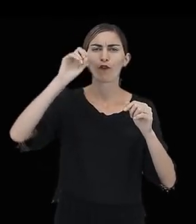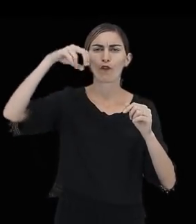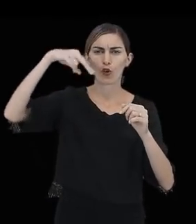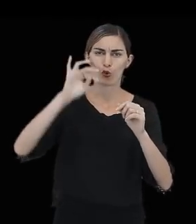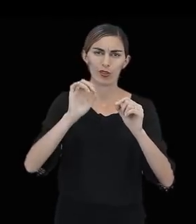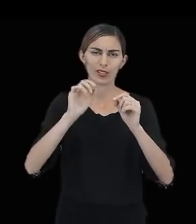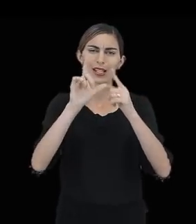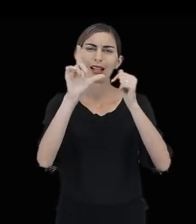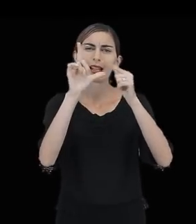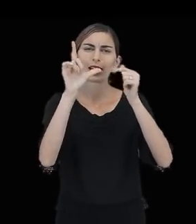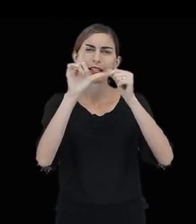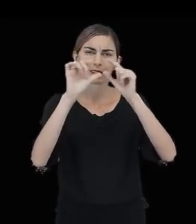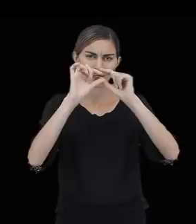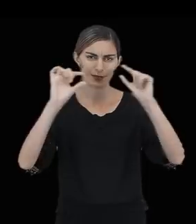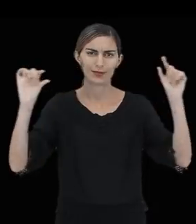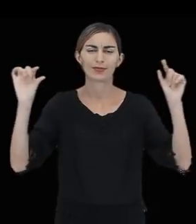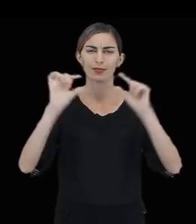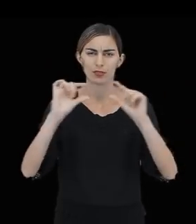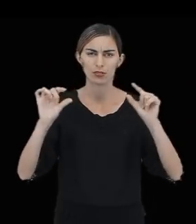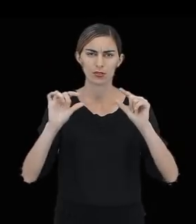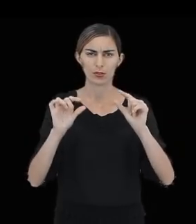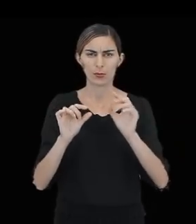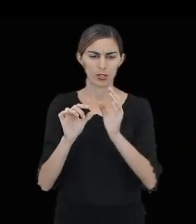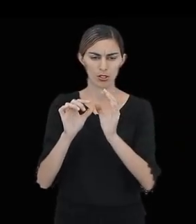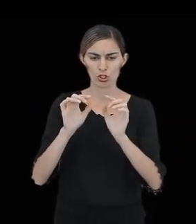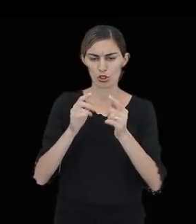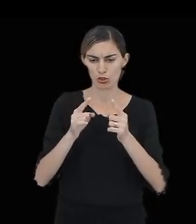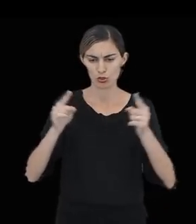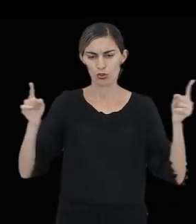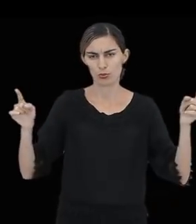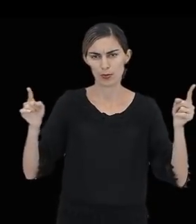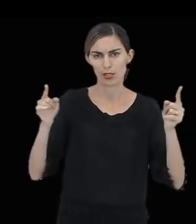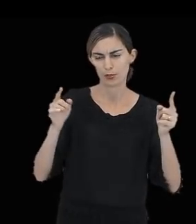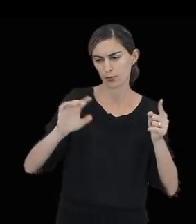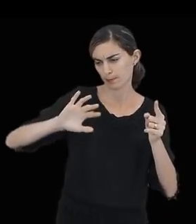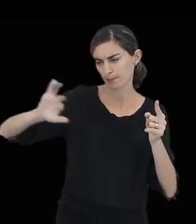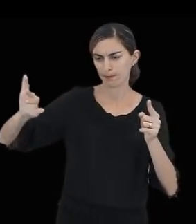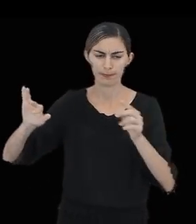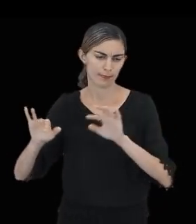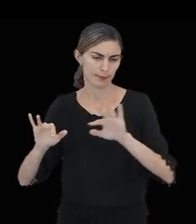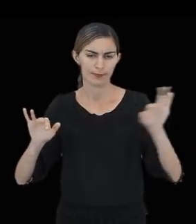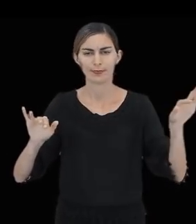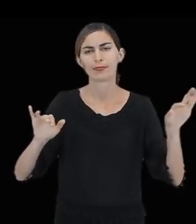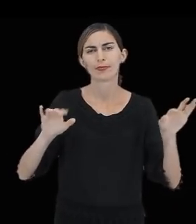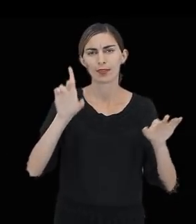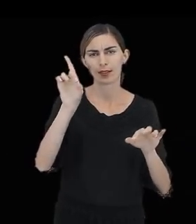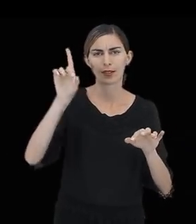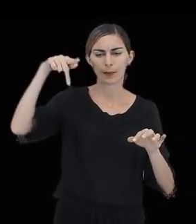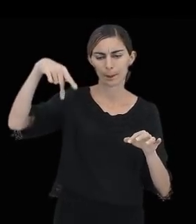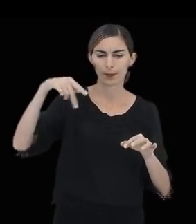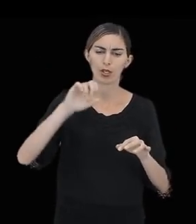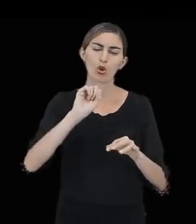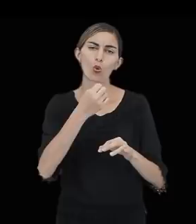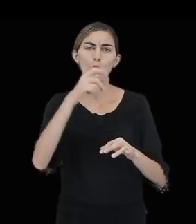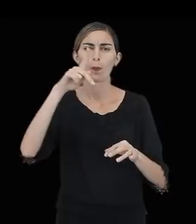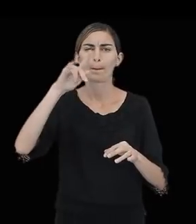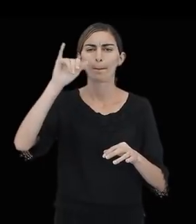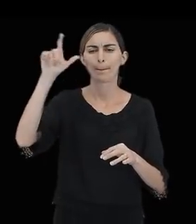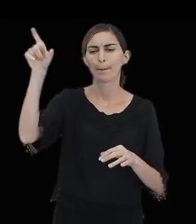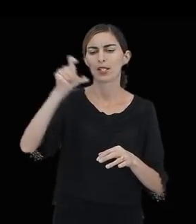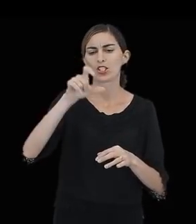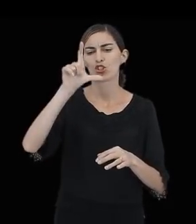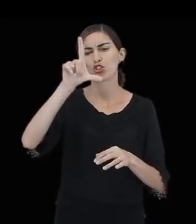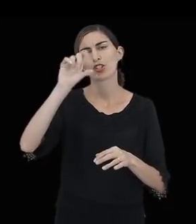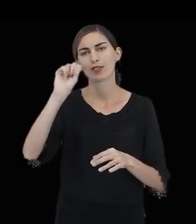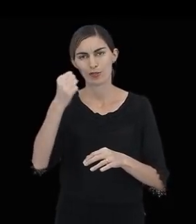certo? Essa questão aqui do espaçamento também pode ser usada em DP ou em pixels, certo? Que é justamente aquele exemplozinho também da